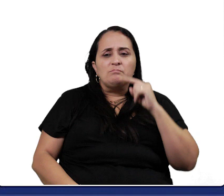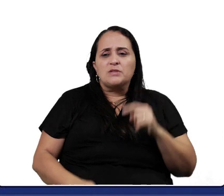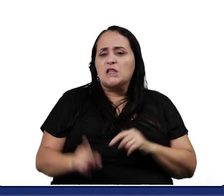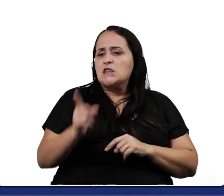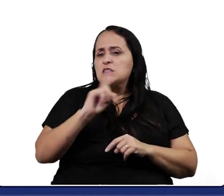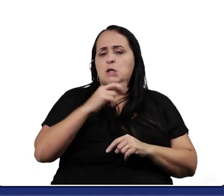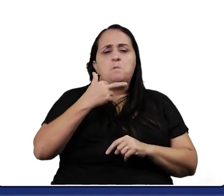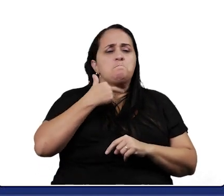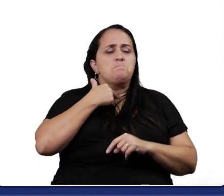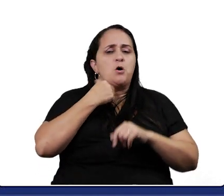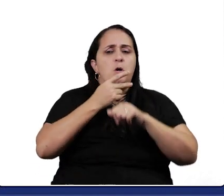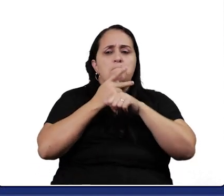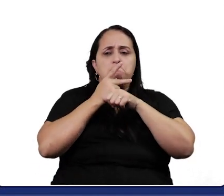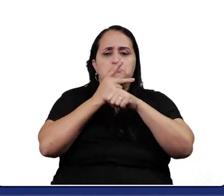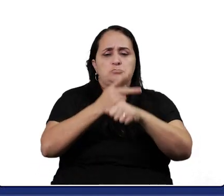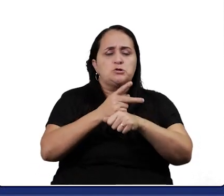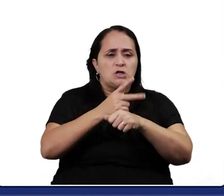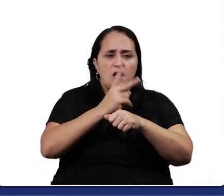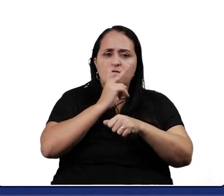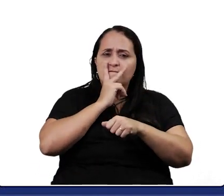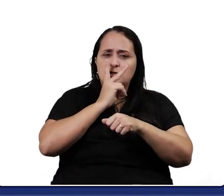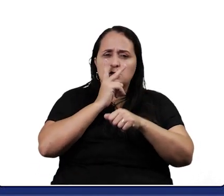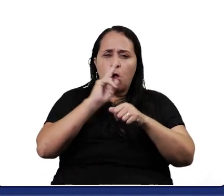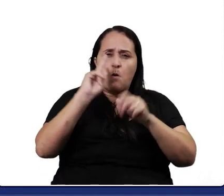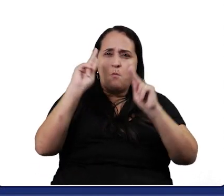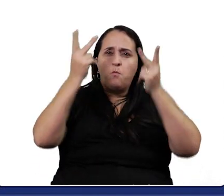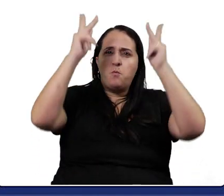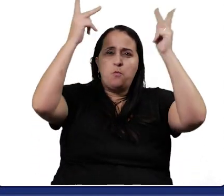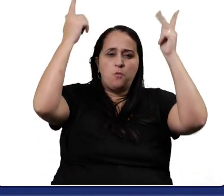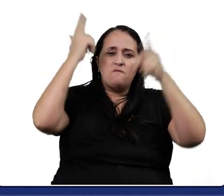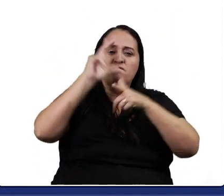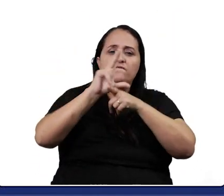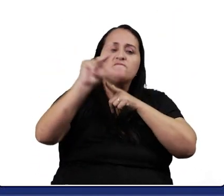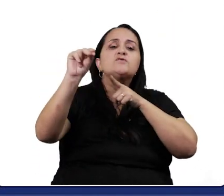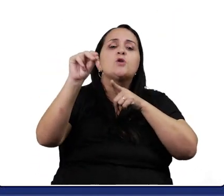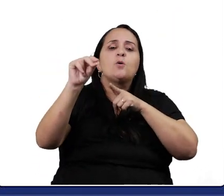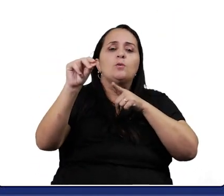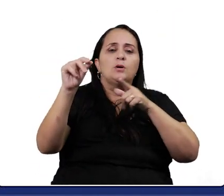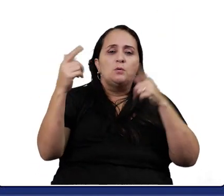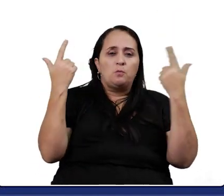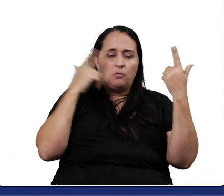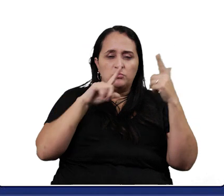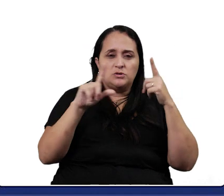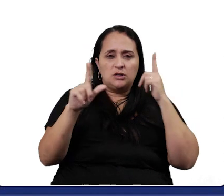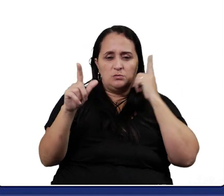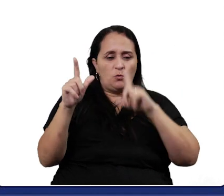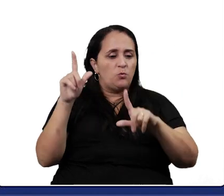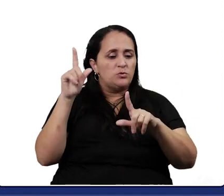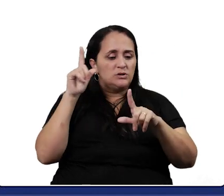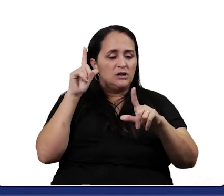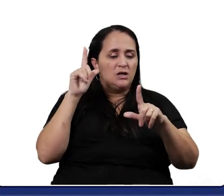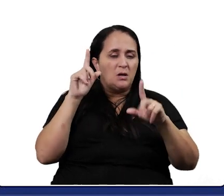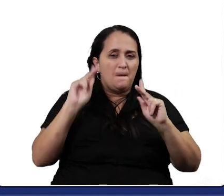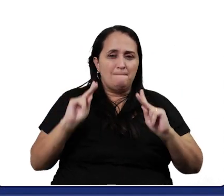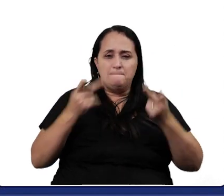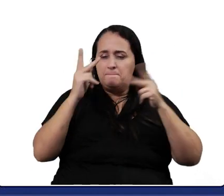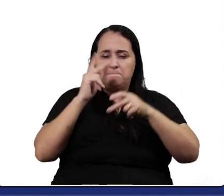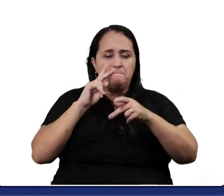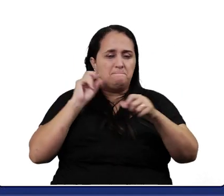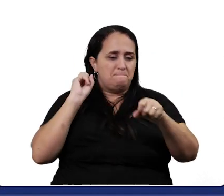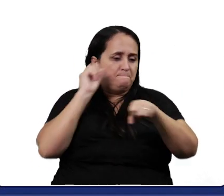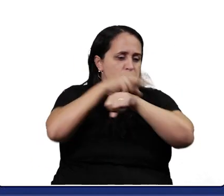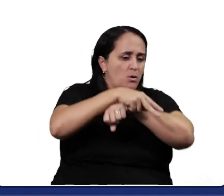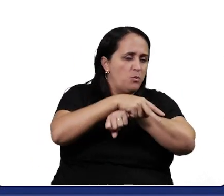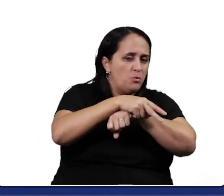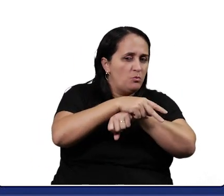Não se deve buscar a vitória a qualquer preço, principalmente se for descumprindo regras. Letra